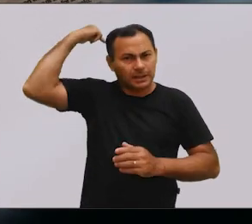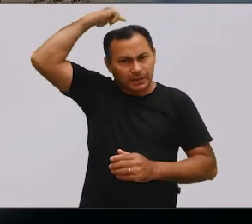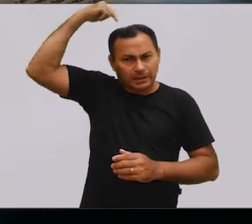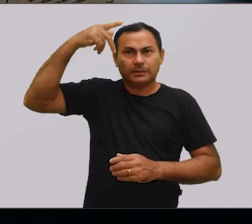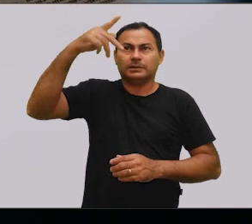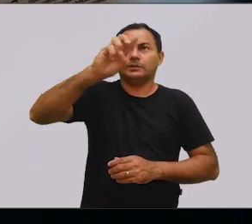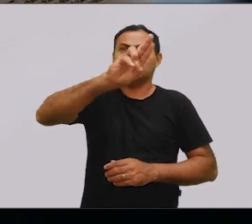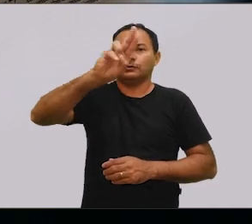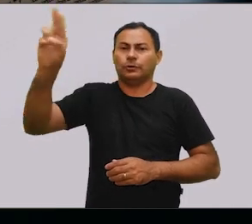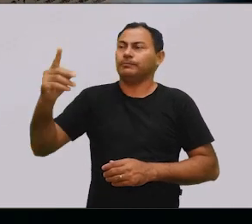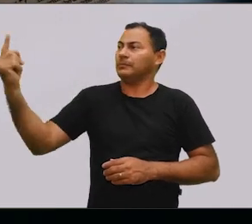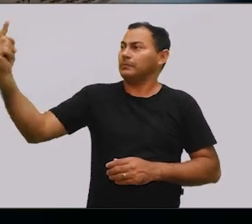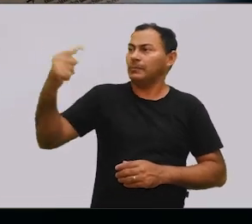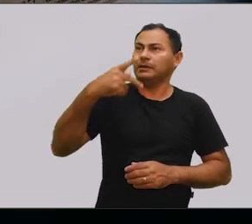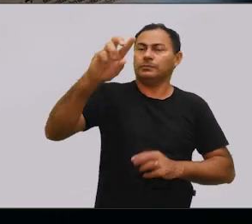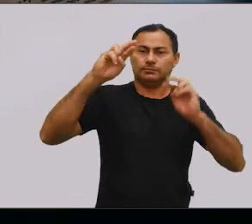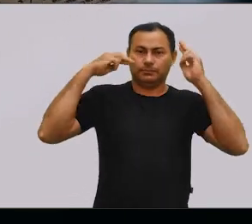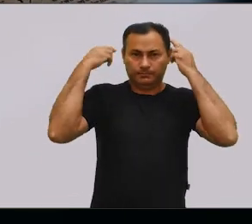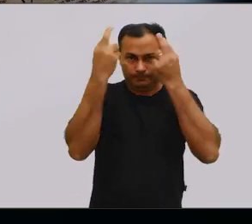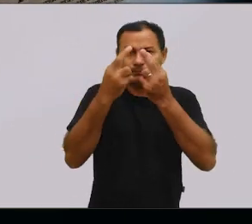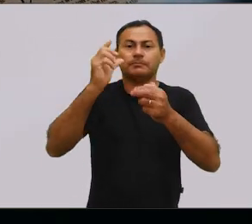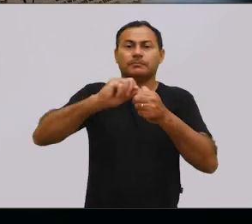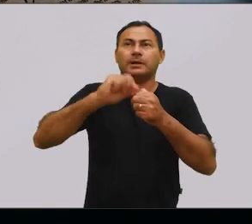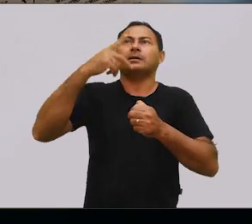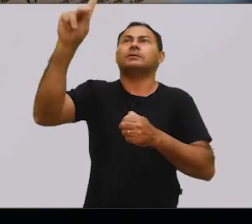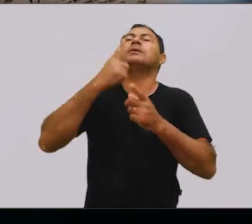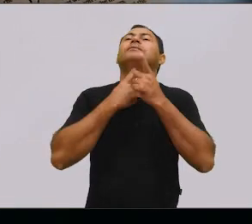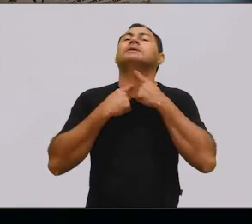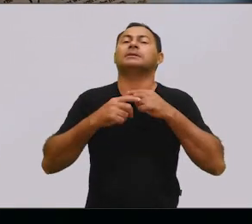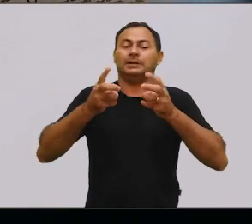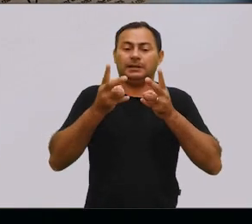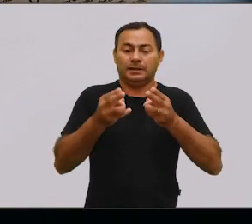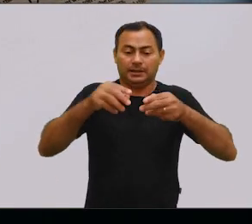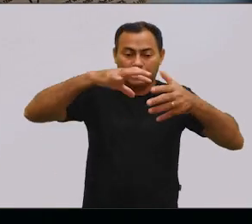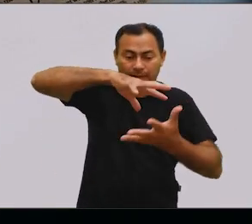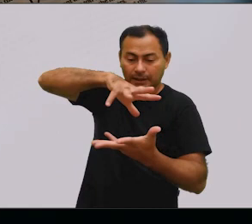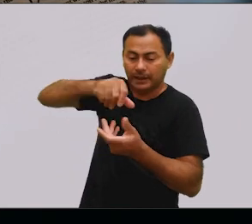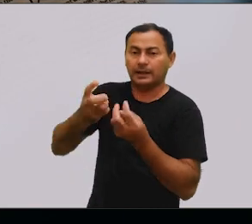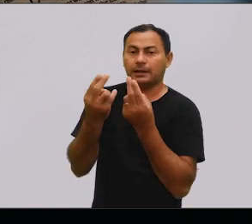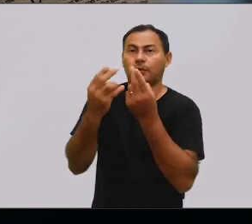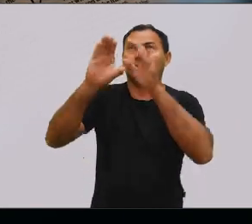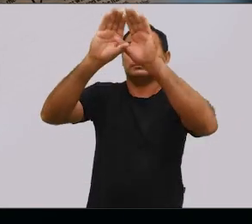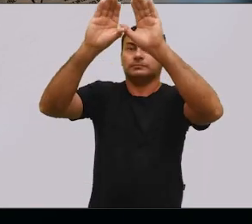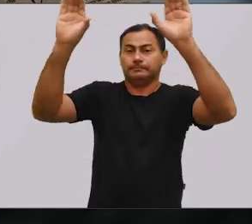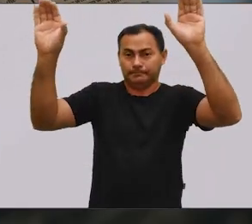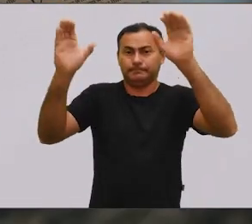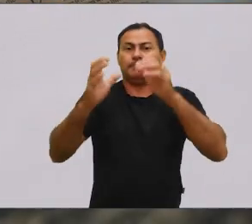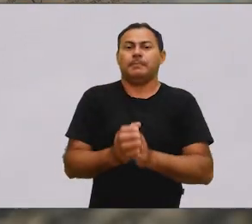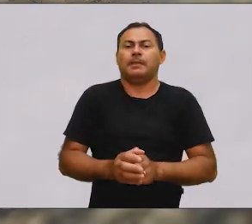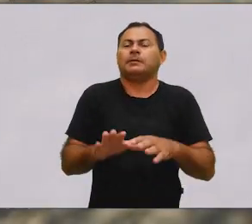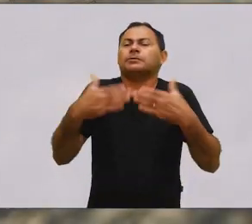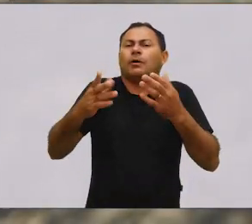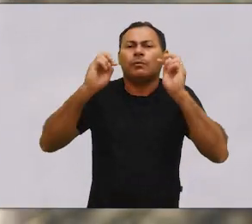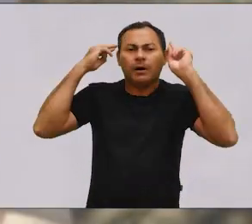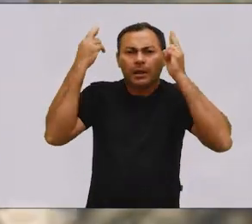seja o teu nome. Venha o teu reino. Seja feita a tua vontade, assim na terra como no céu. De